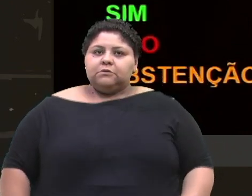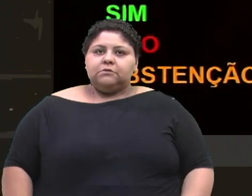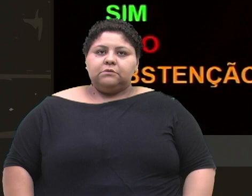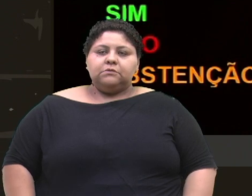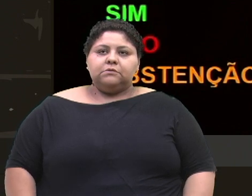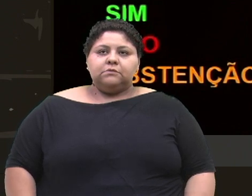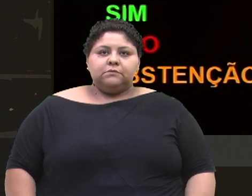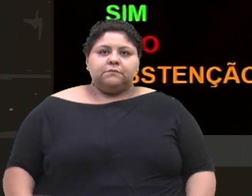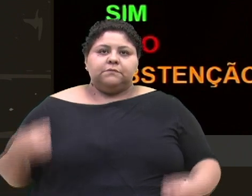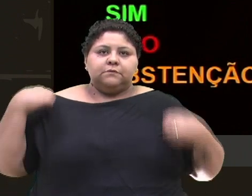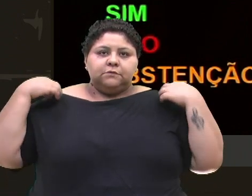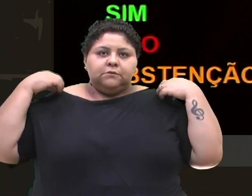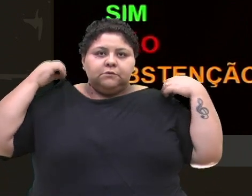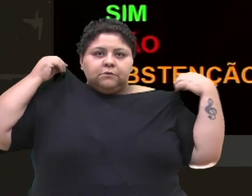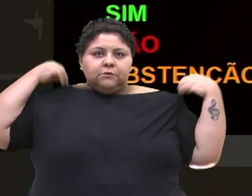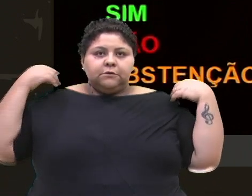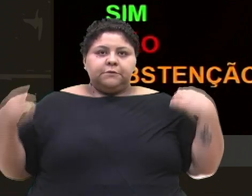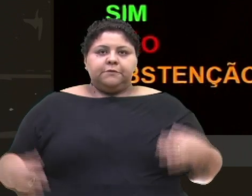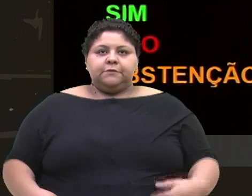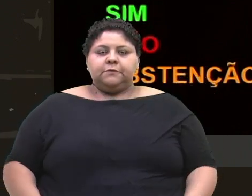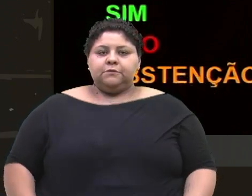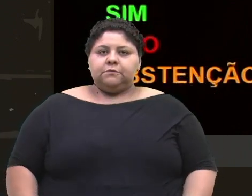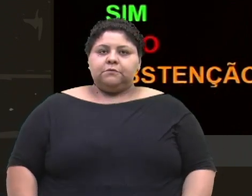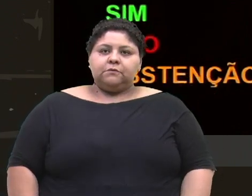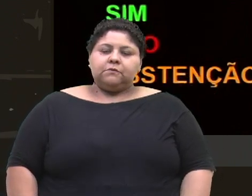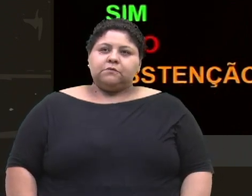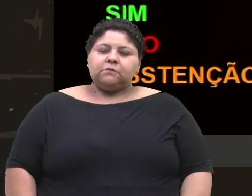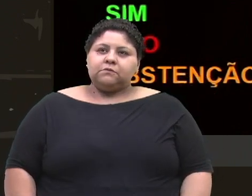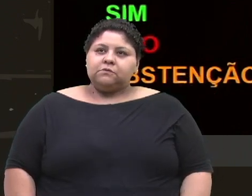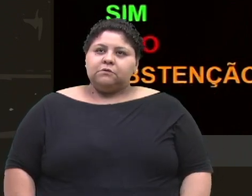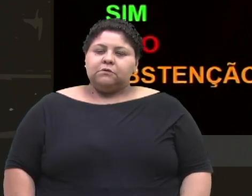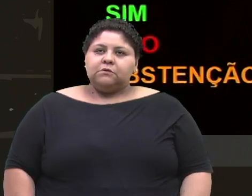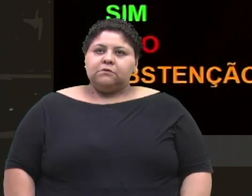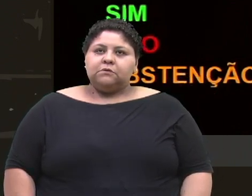Bressan, como vota? Vota sim.